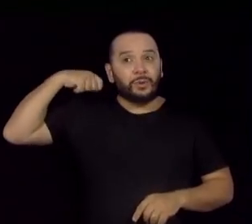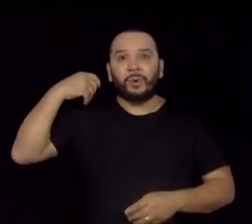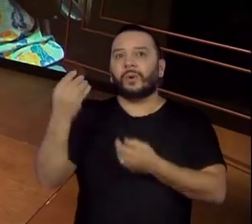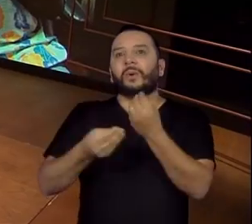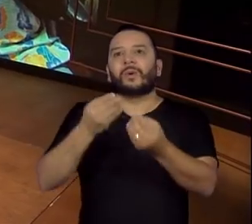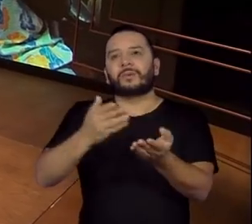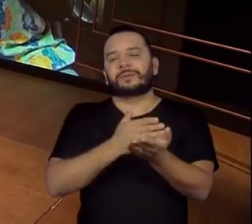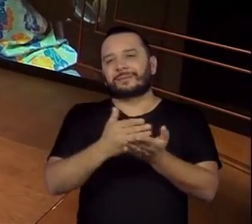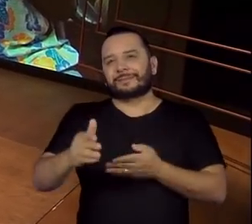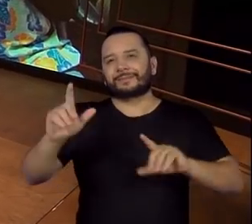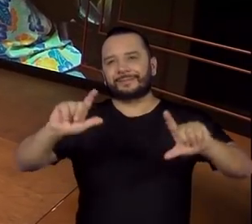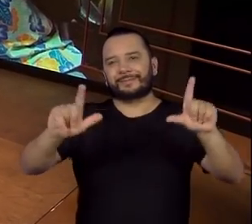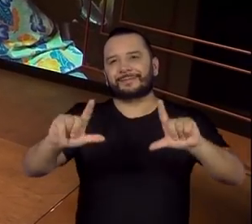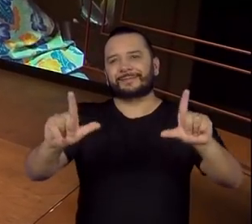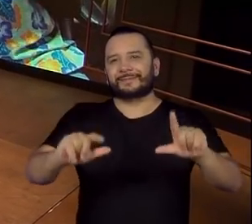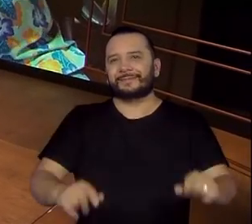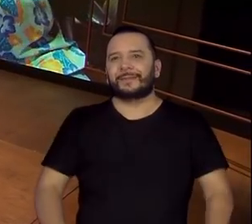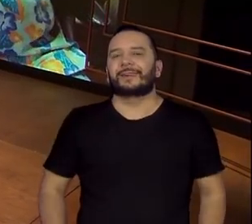televisão?